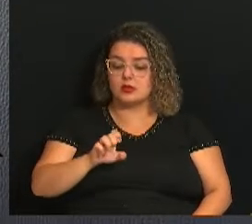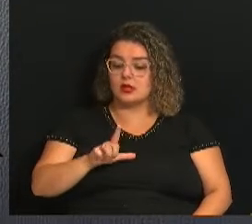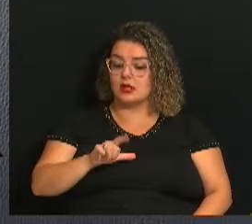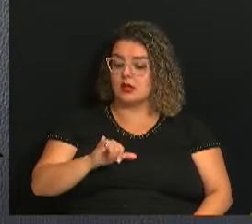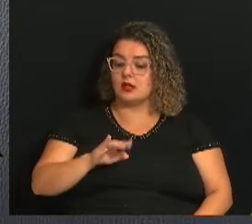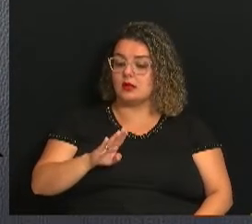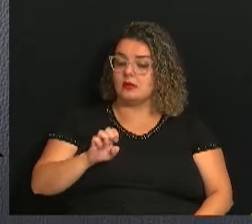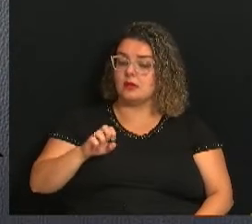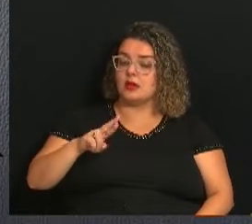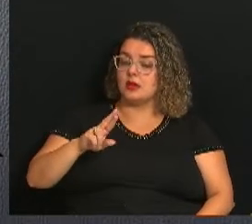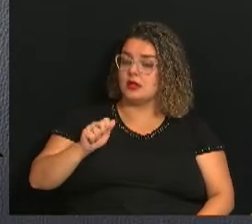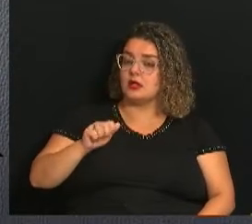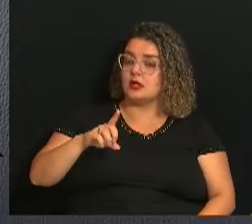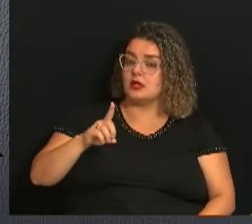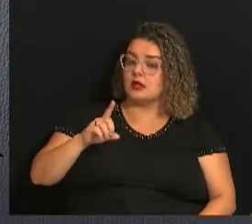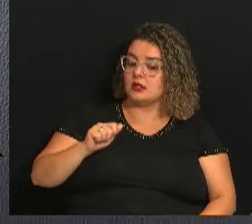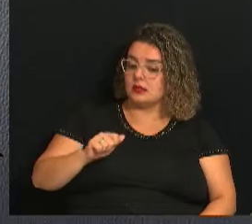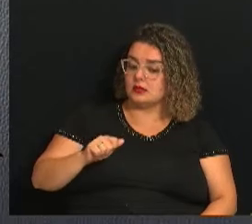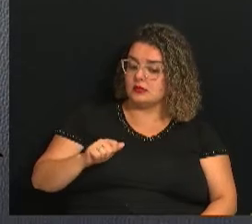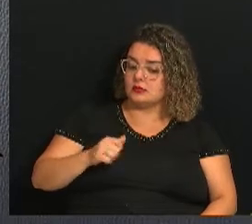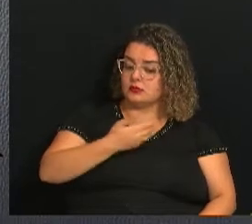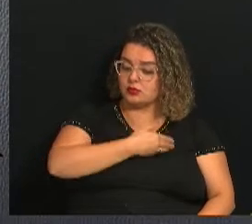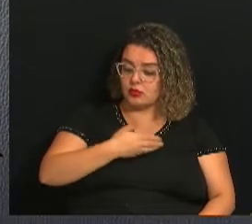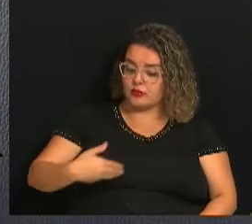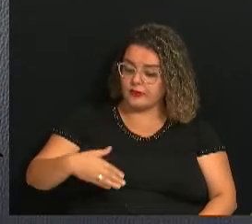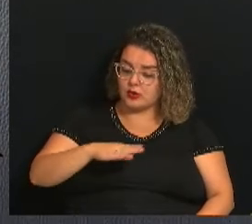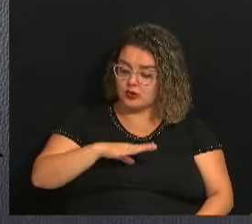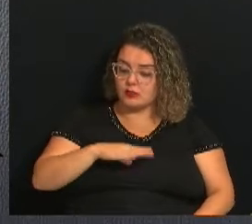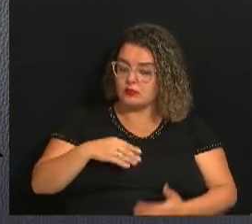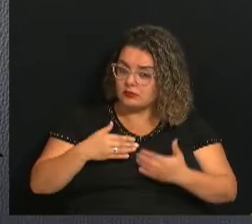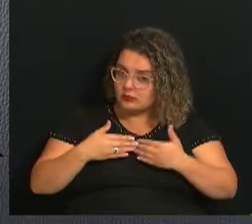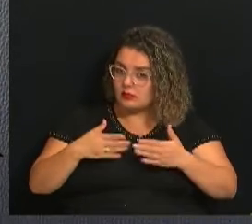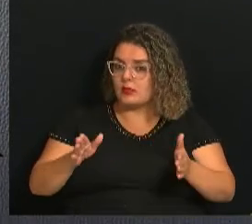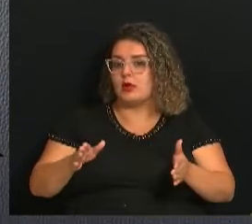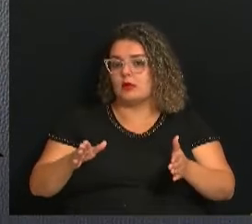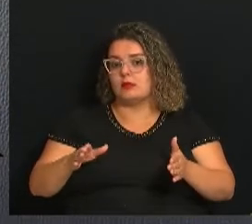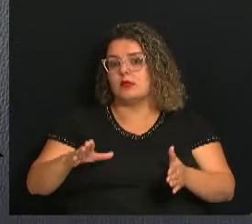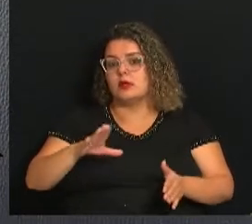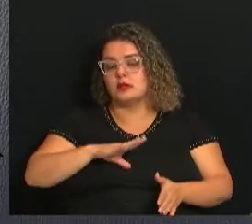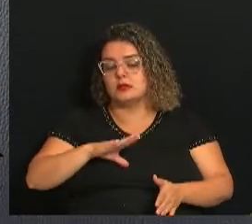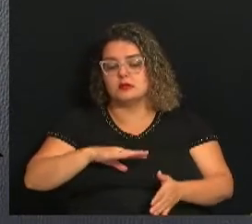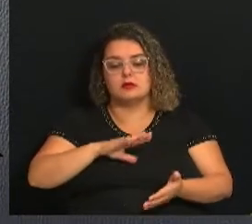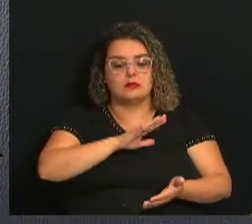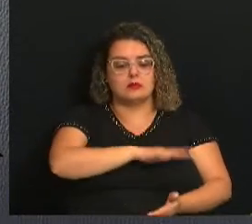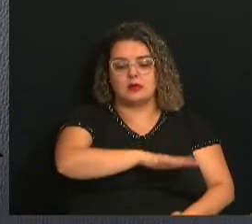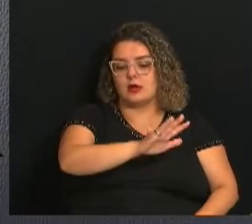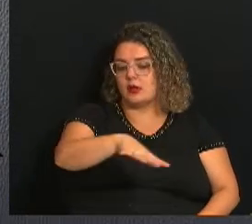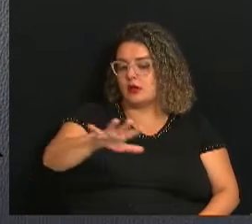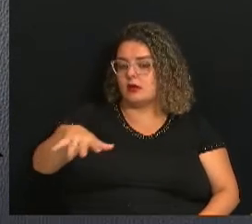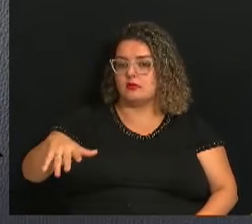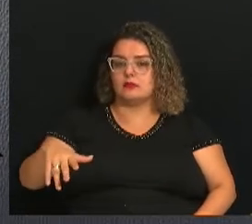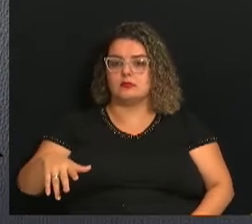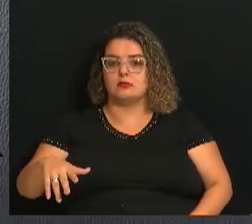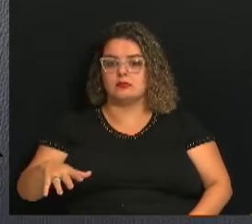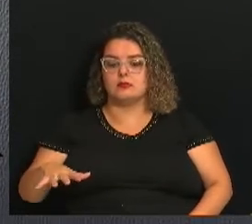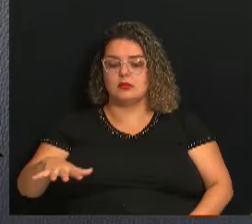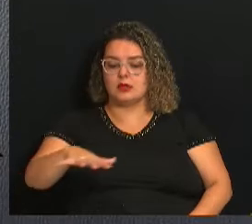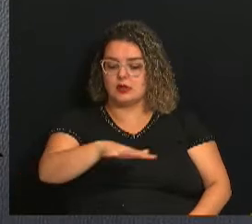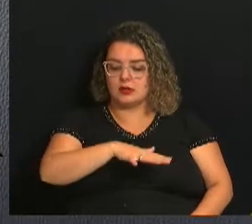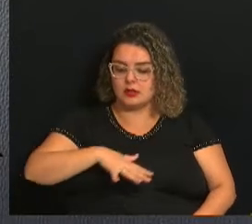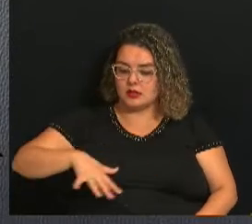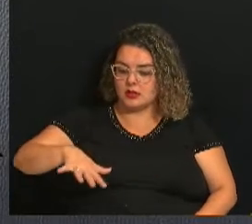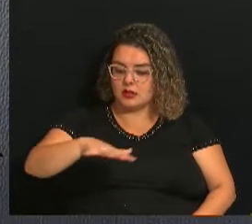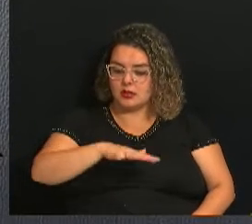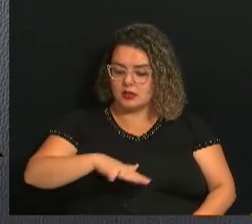governo municipal de abrir a cidade, como já está acontecendo em várias áreas, para o mercado imobiliário. Então,